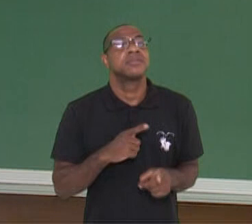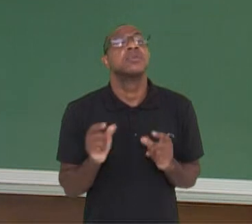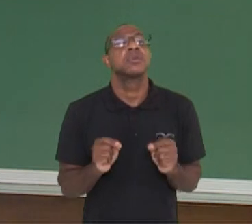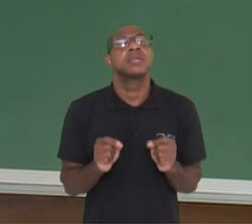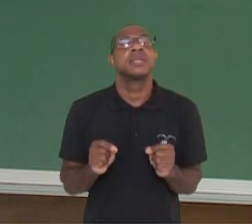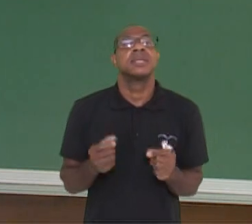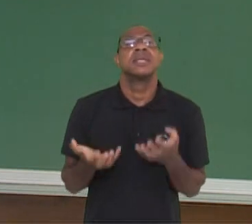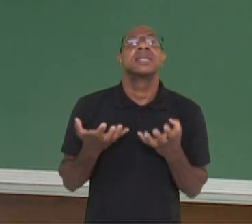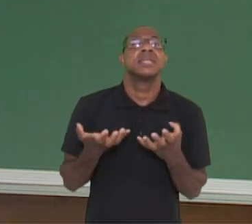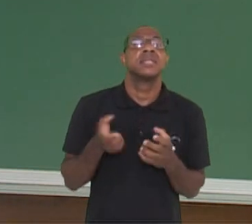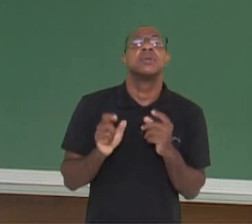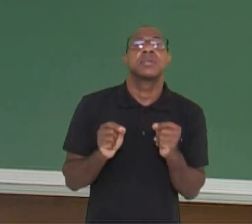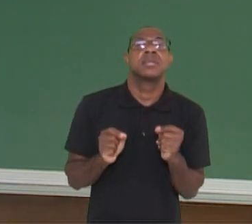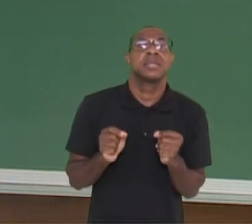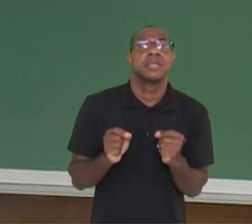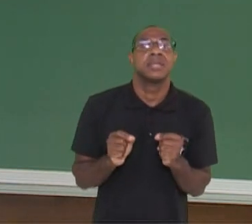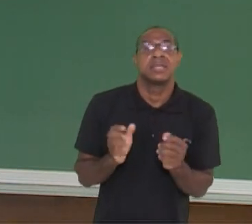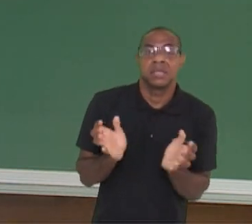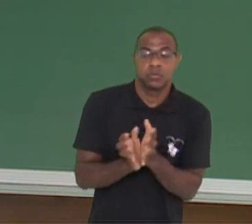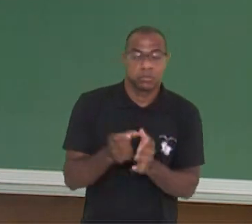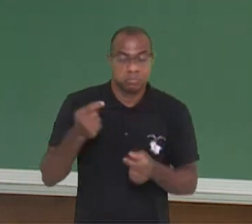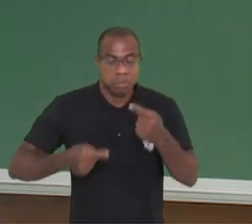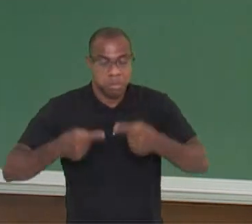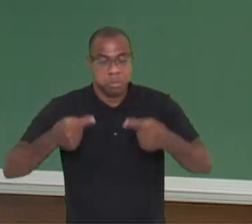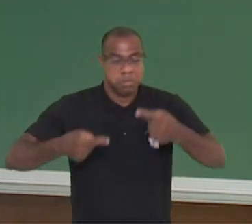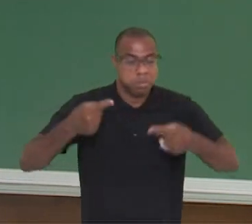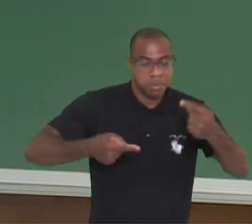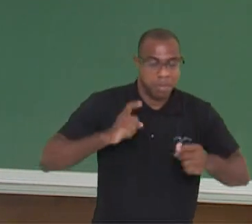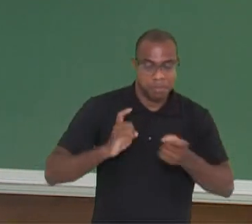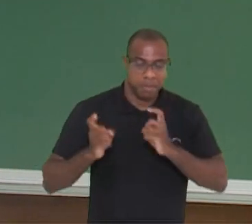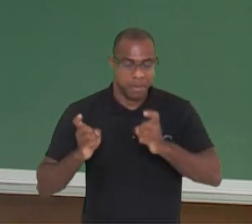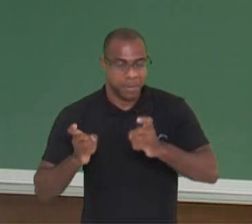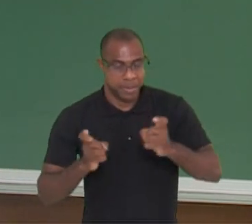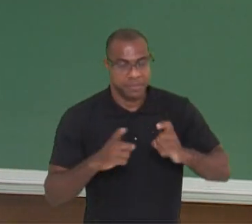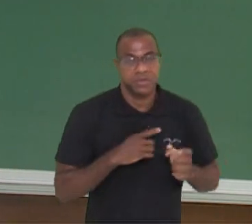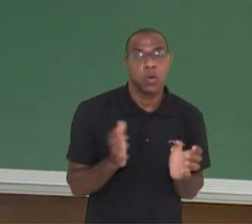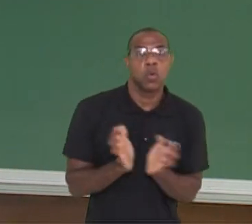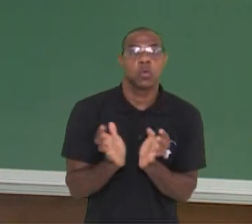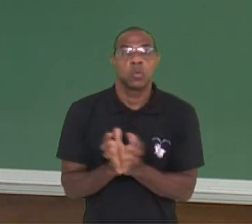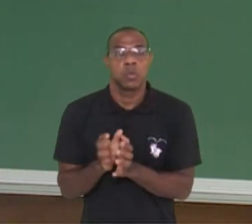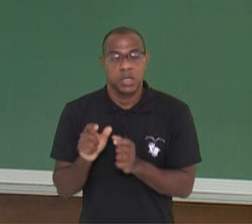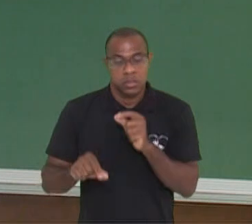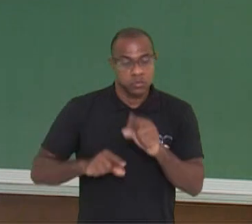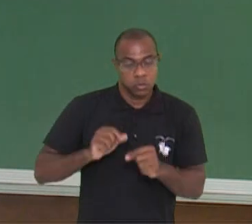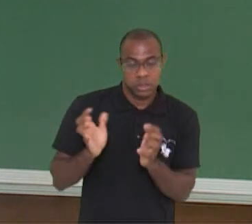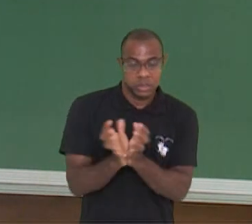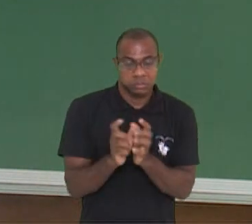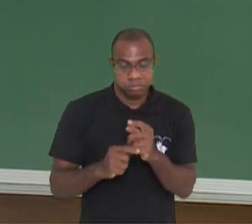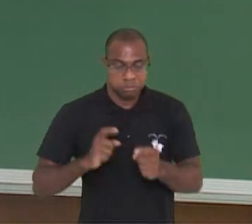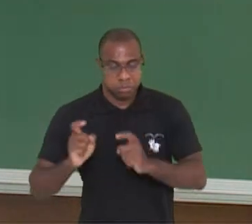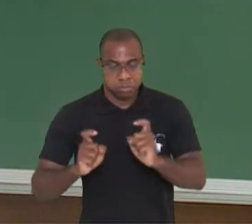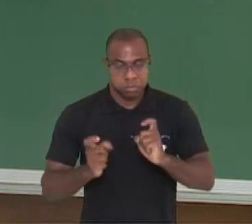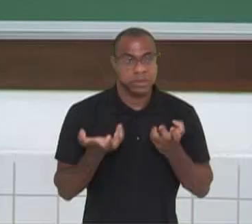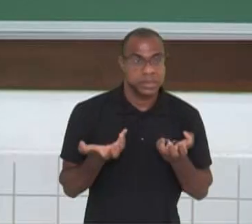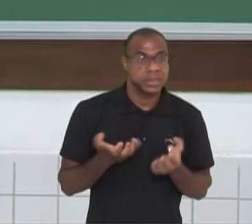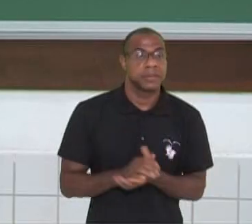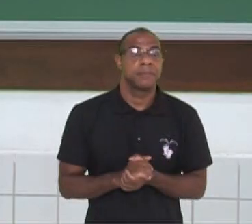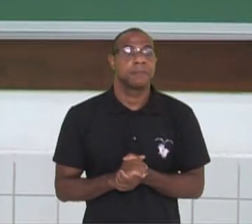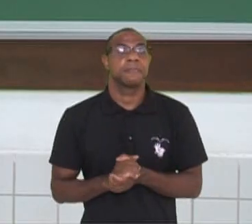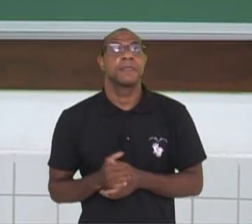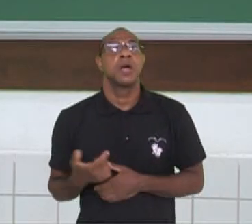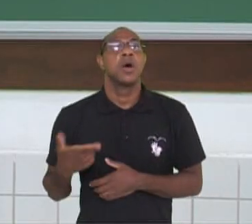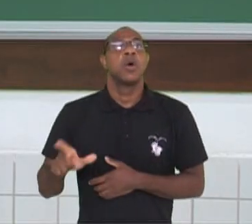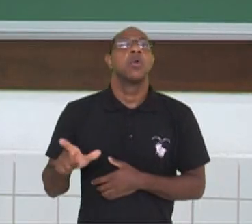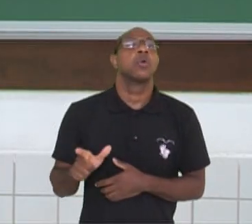fazer parte das decisões, que estavam aí num grupo muito seleto, aliados do imperador. Outra